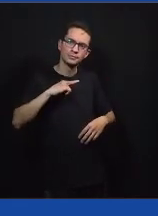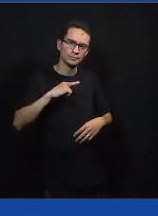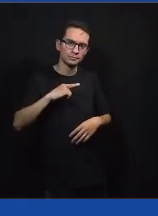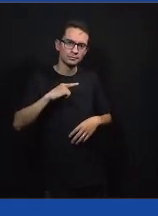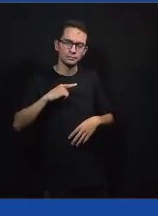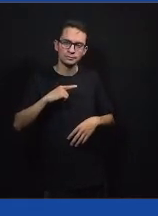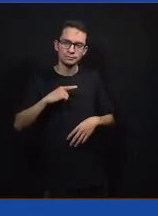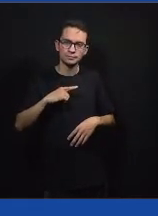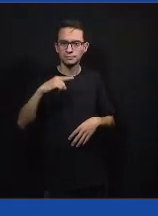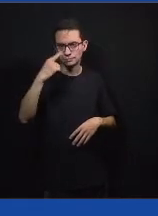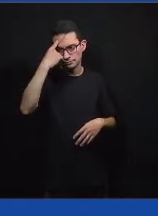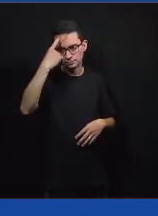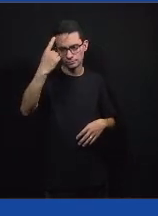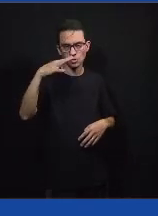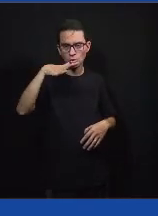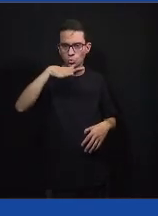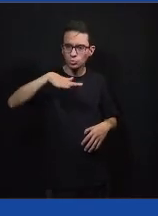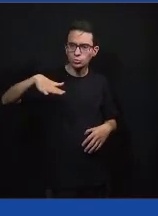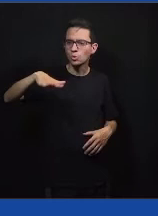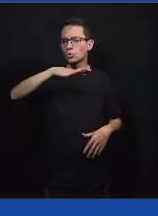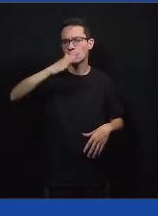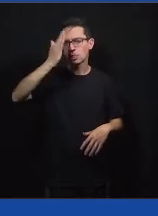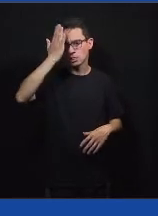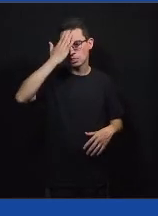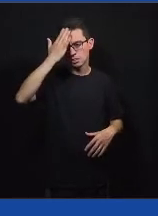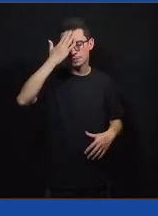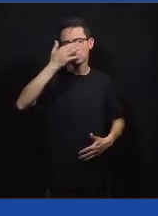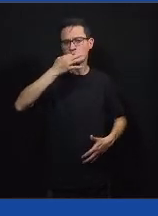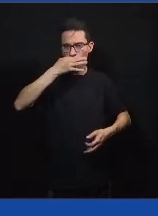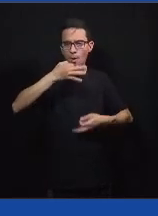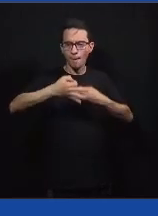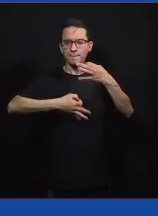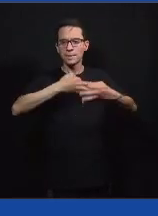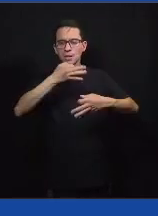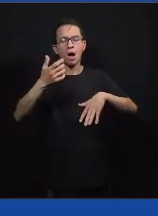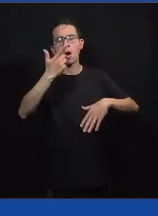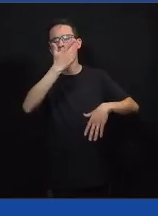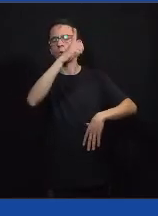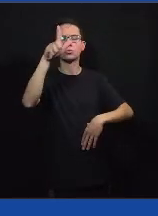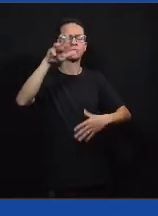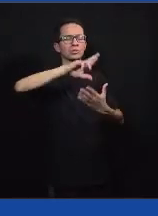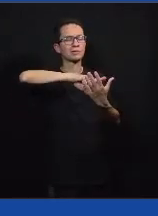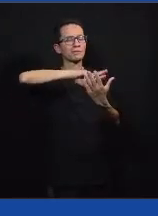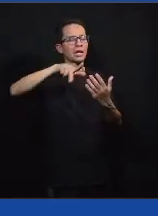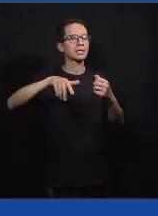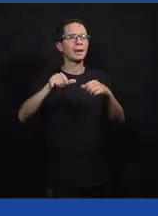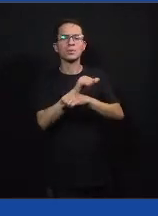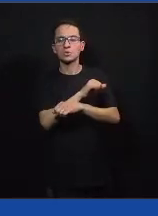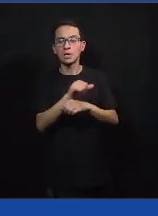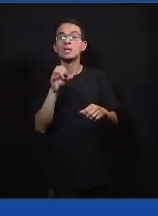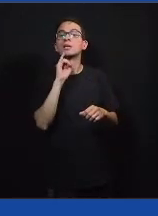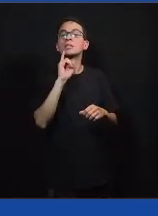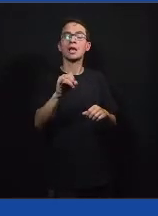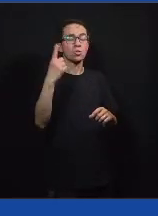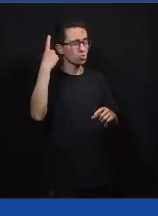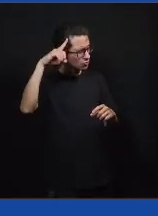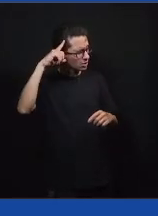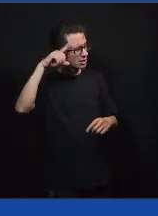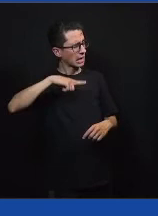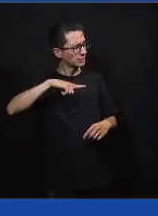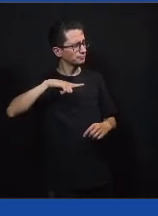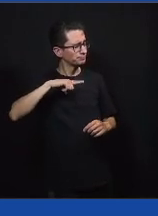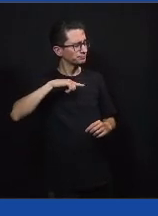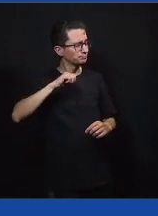respeito da realização da quadra E nós também podemos comentar um pouquinho sobre os demais projetos caso você tem um dúvidas A